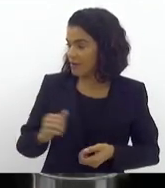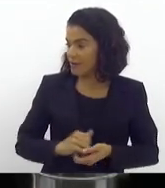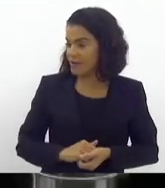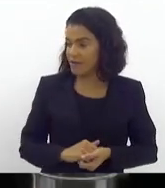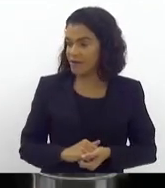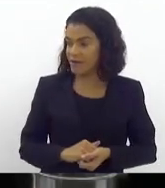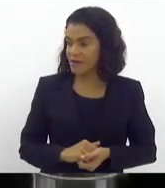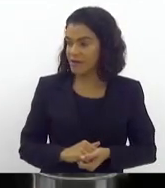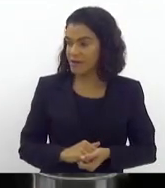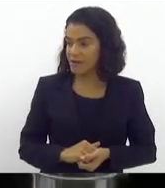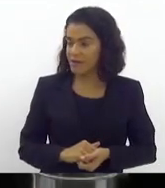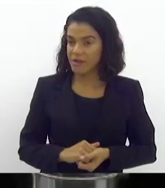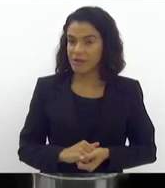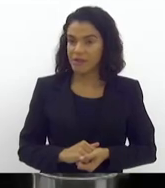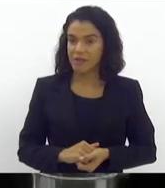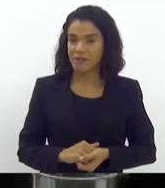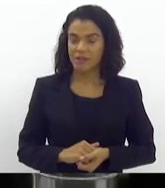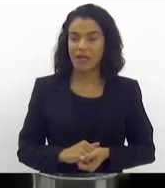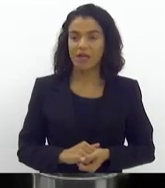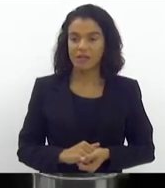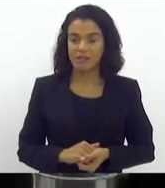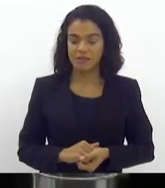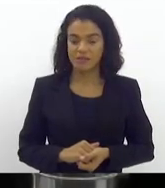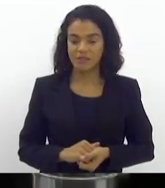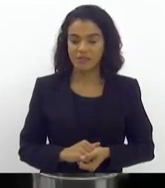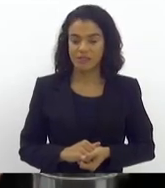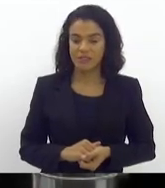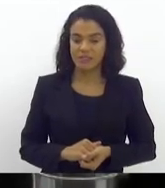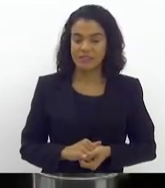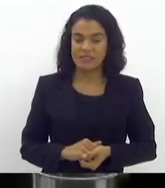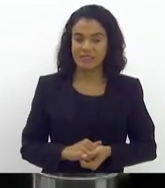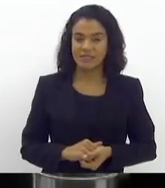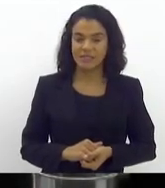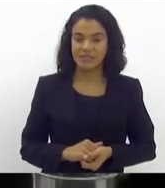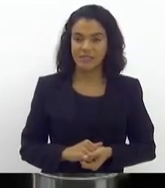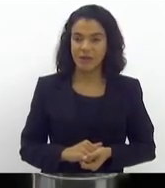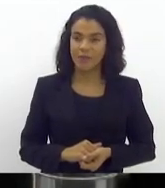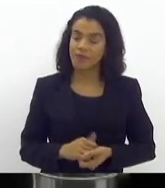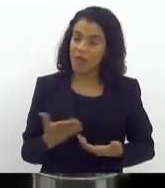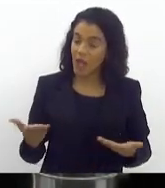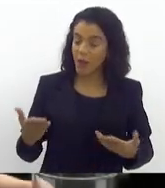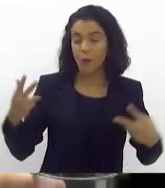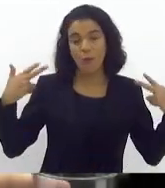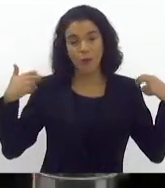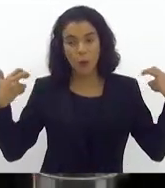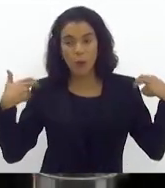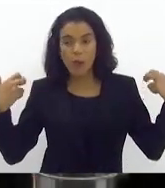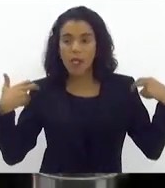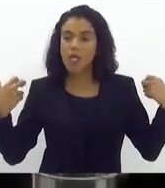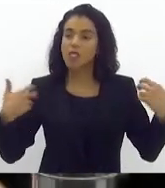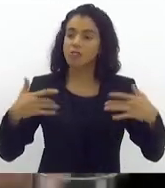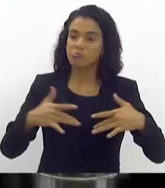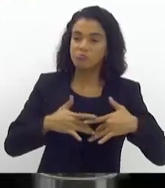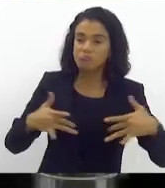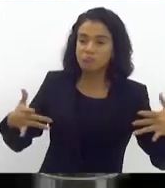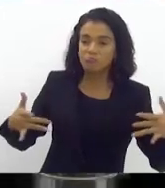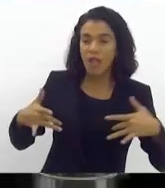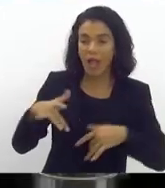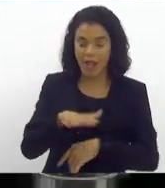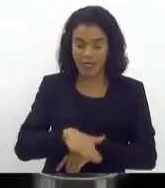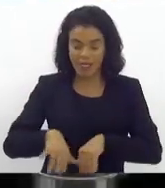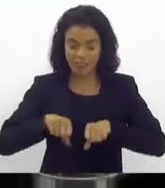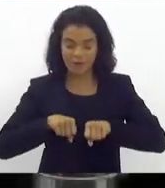dizer como é que essa questão é relevante. Aí o motorista, com toda boa vontade, a criança estava naqueles